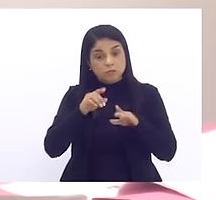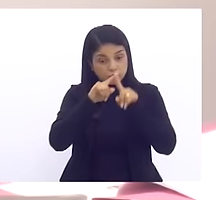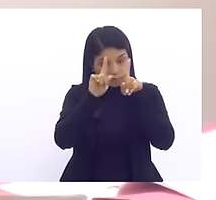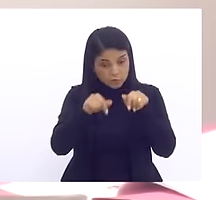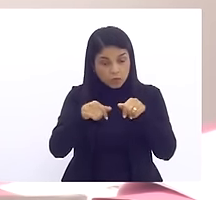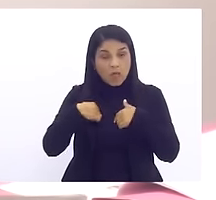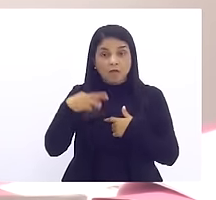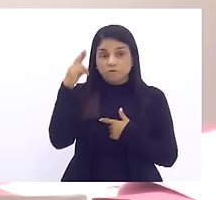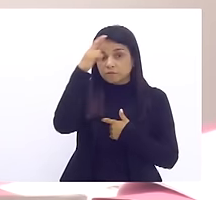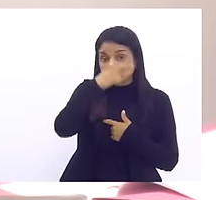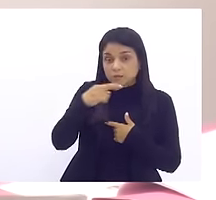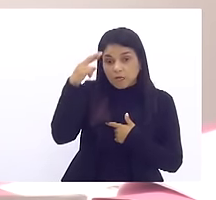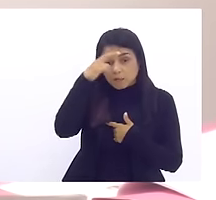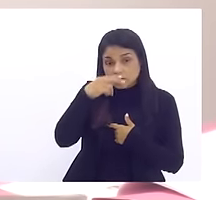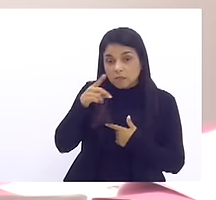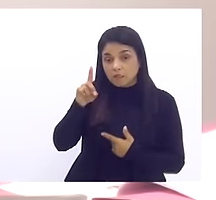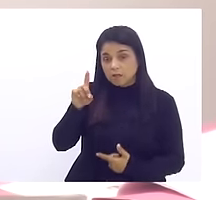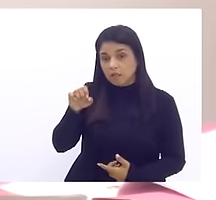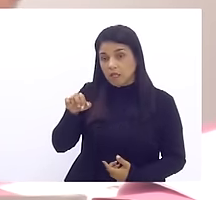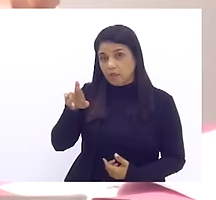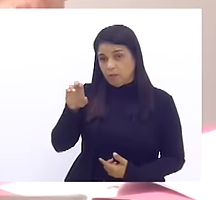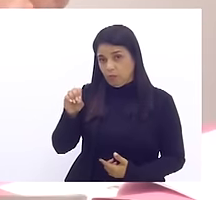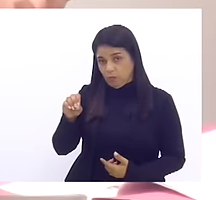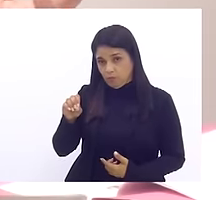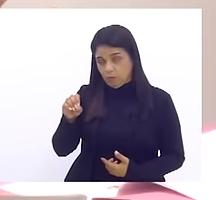e irem fiscalizar isso isso